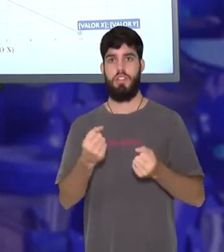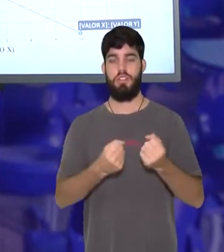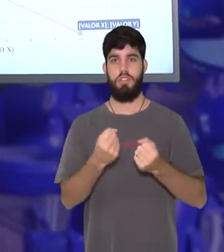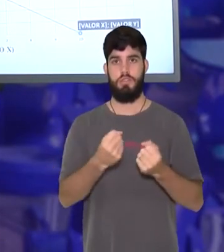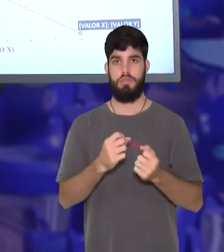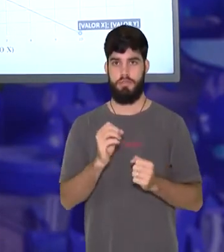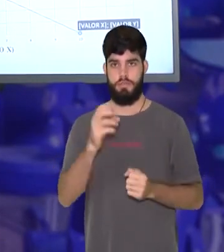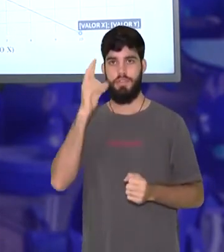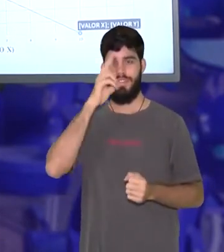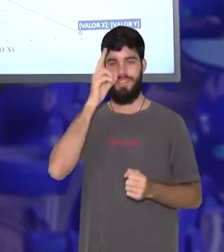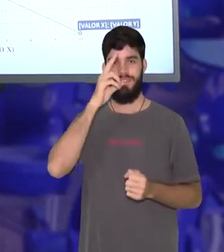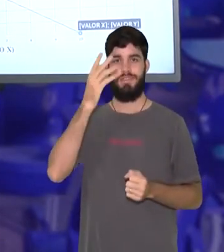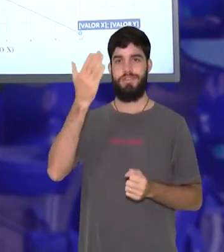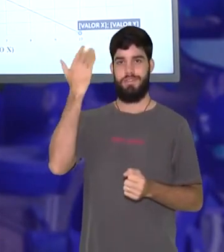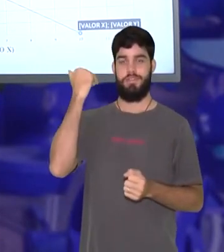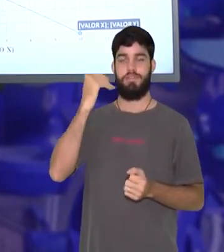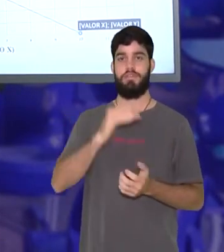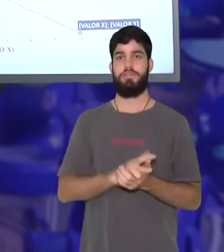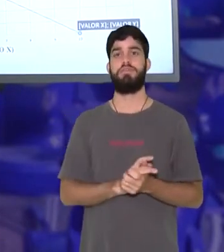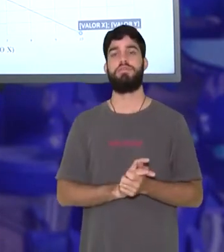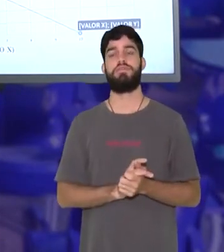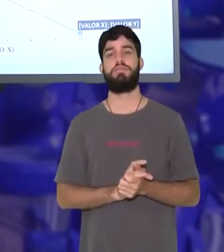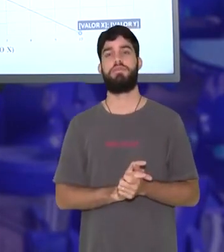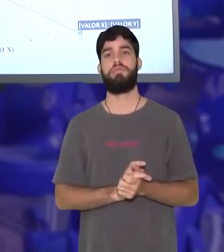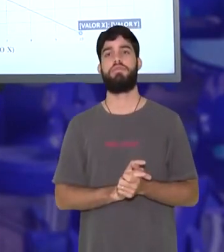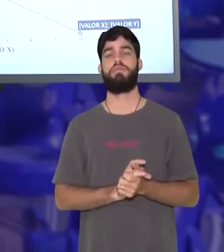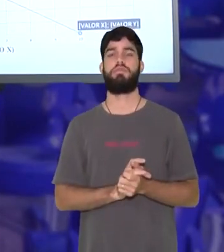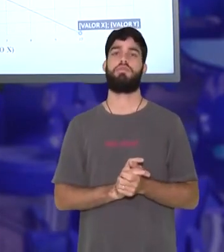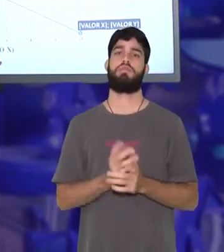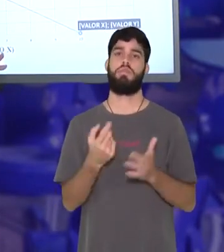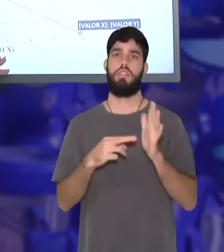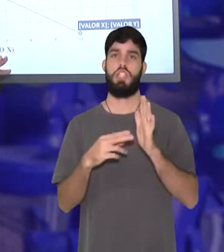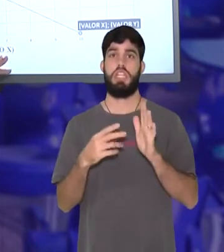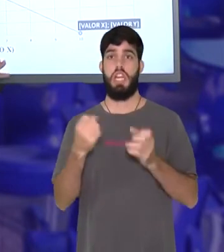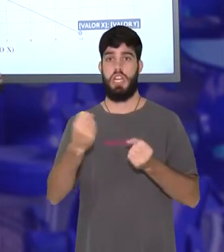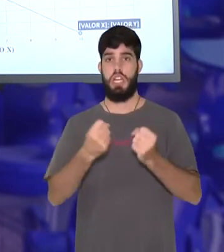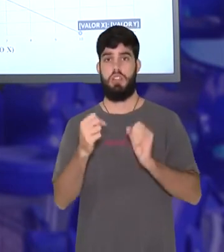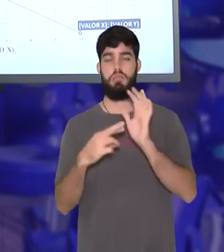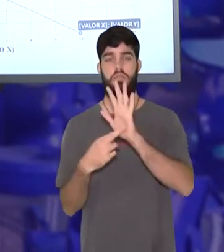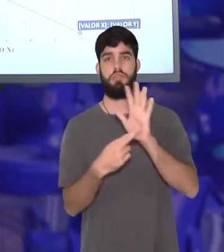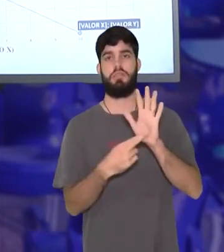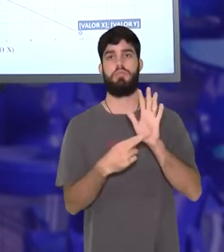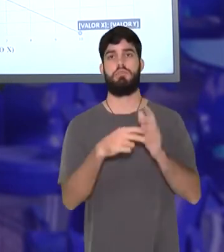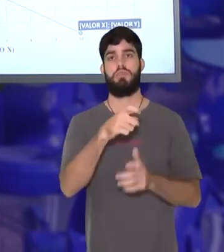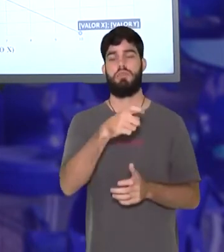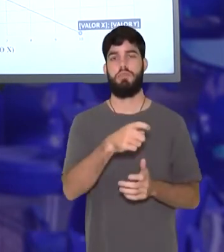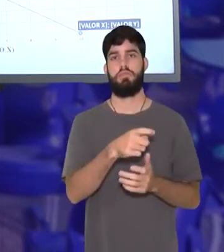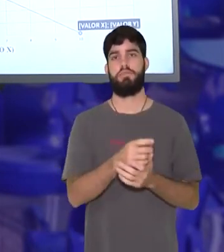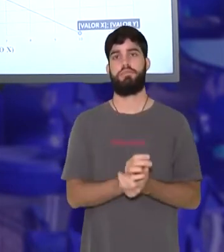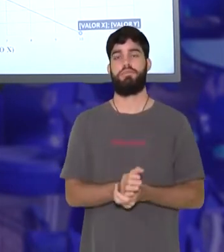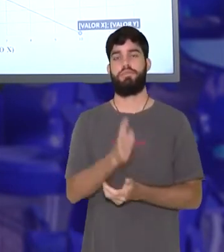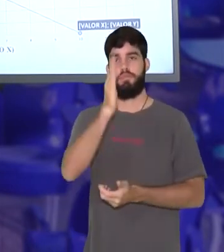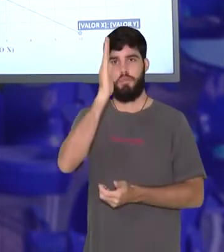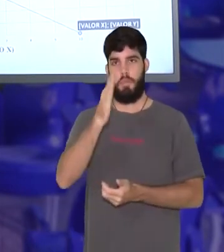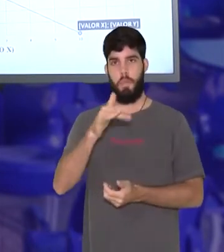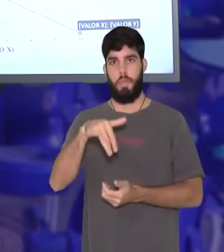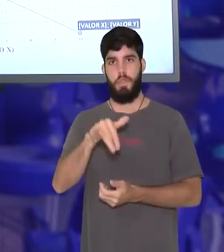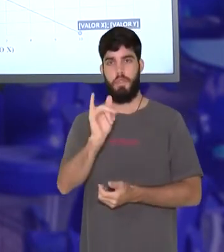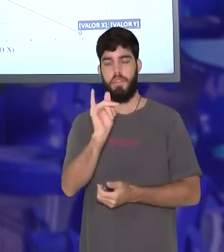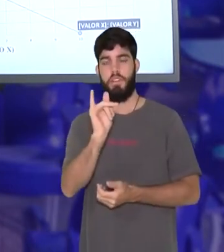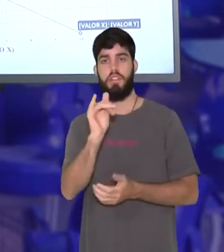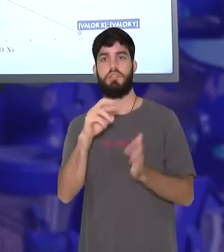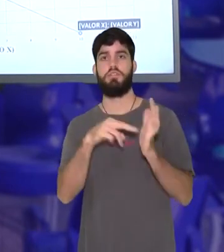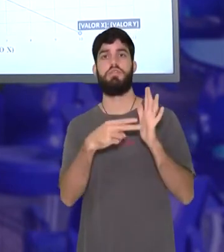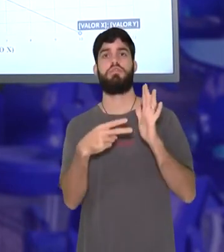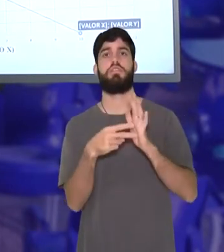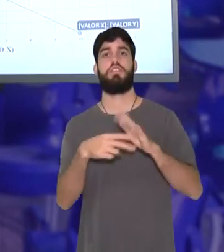o nosso exemplo anterior onde carros estava representado por x não é isso Y nós temos